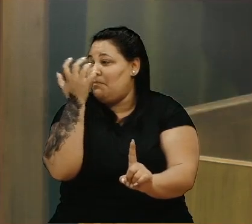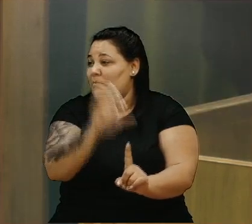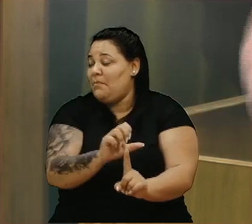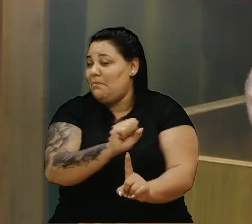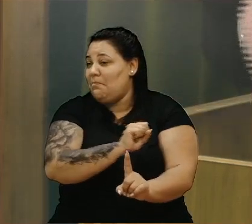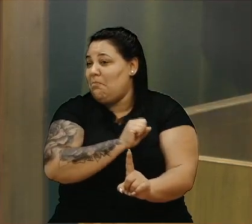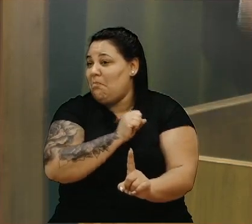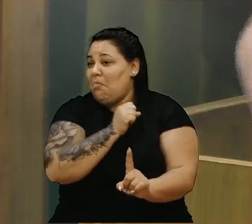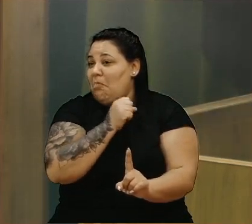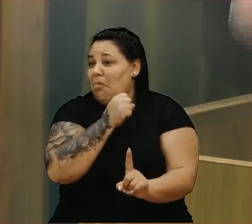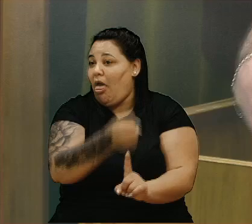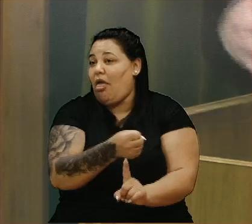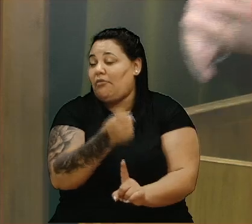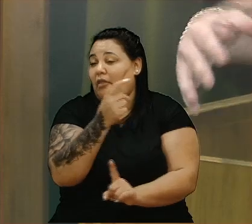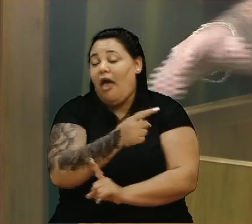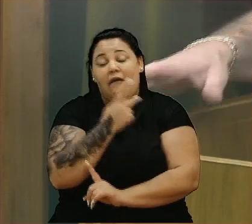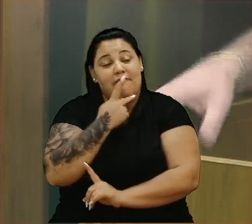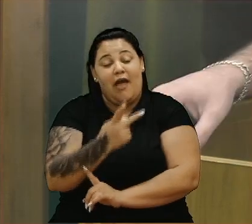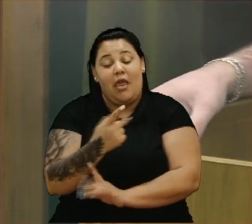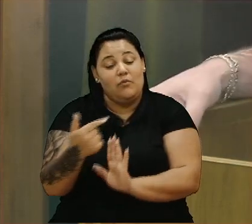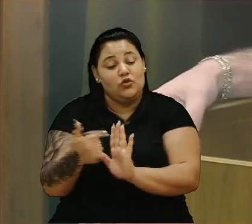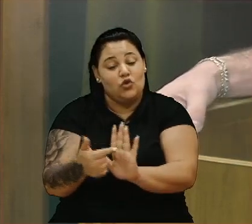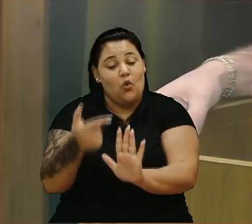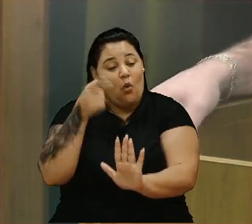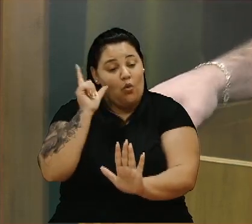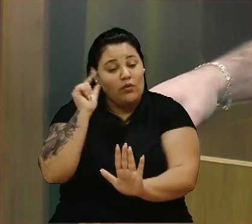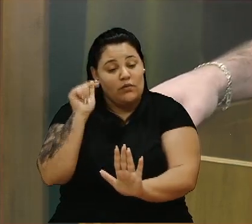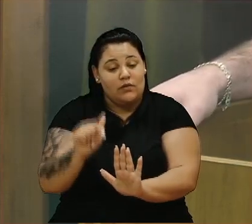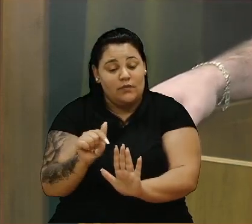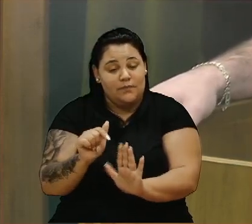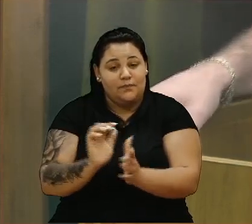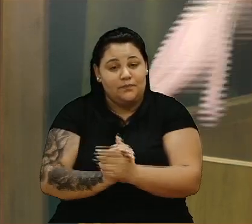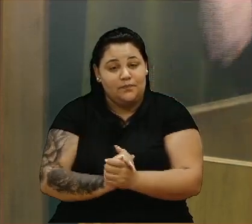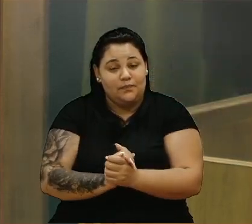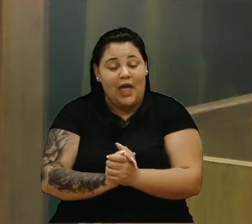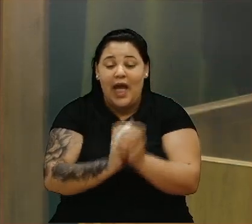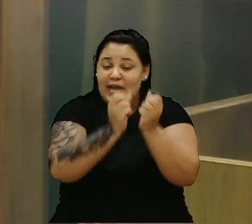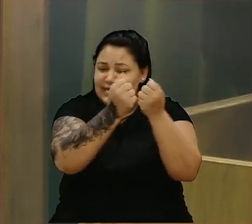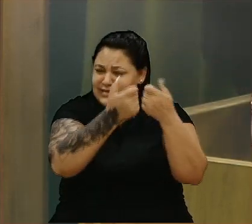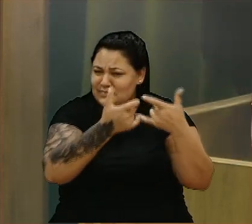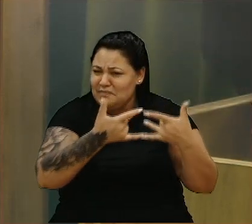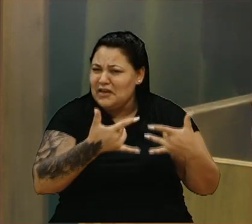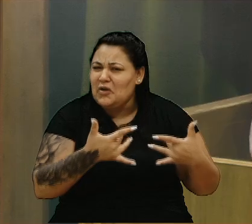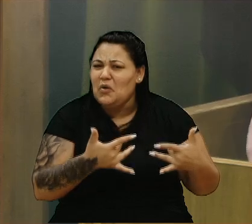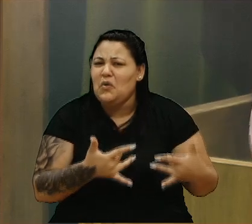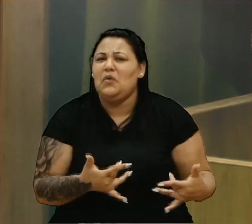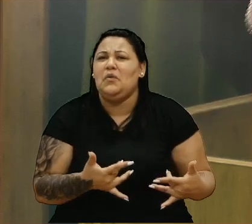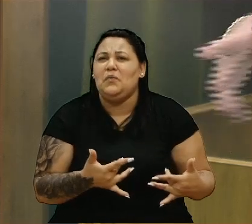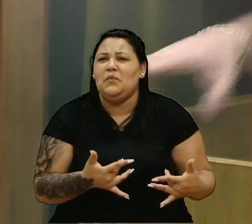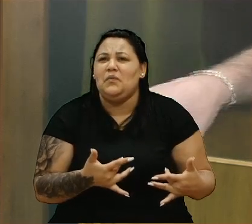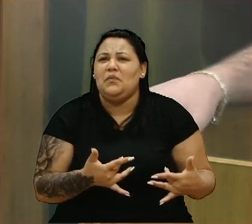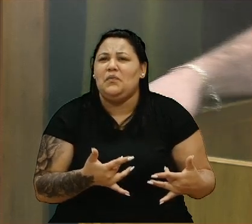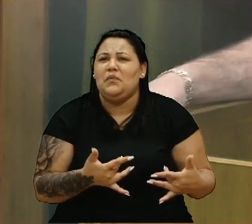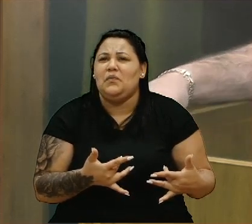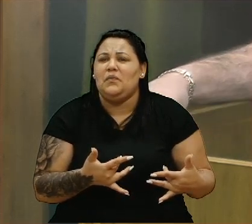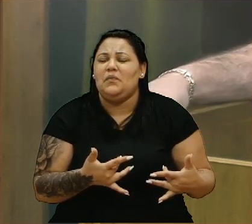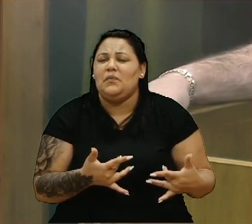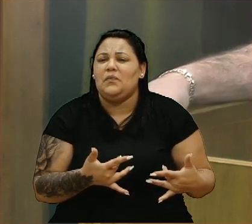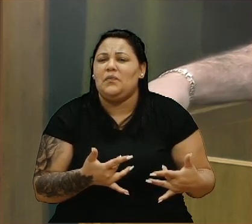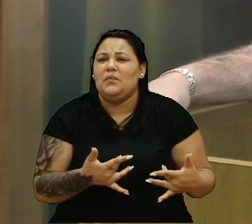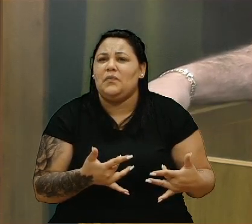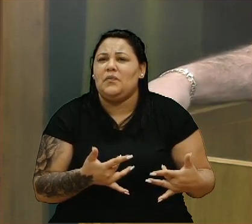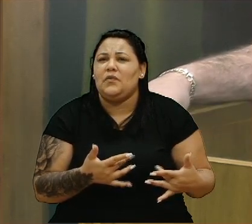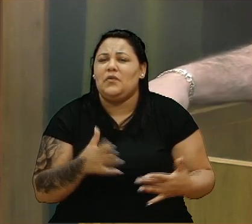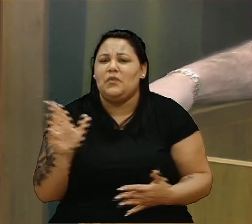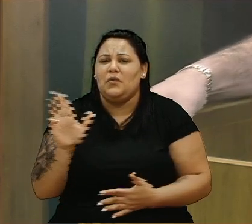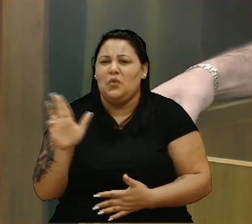Foi isso que a fala dele trouxe aqui para nós. Justificou a letargia do ex-presidiário, do presidente